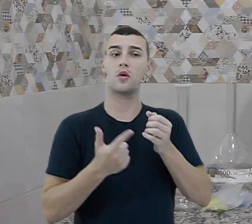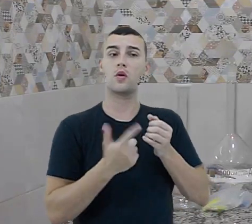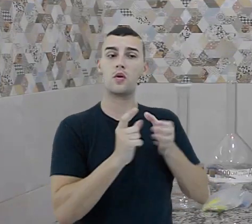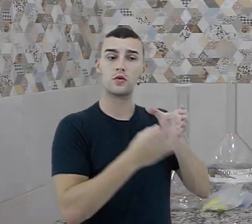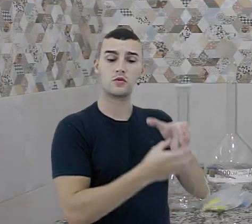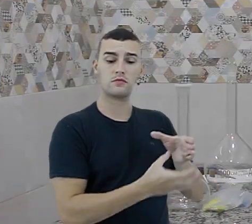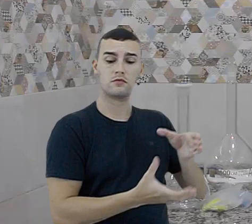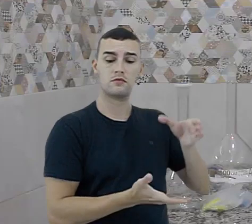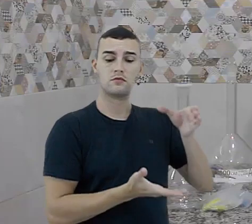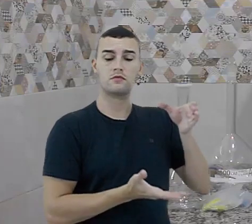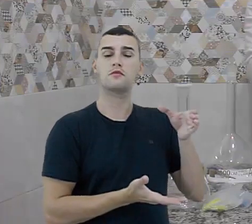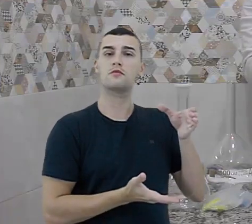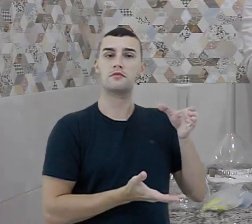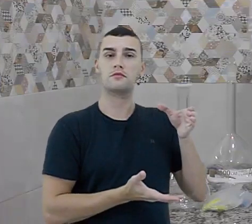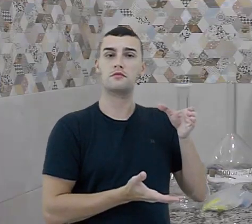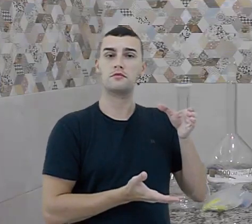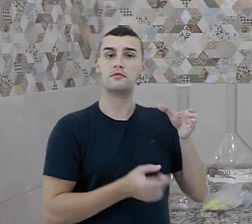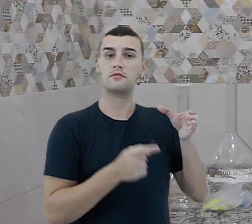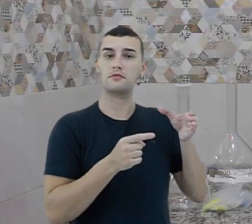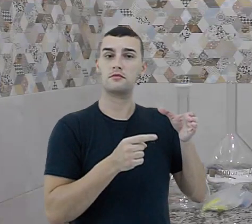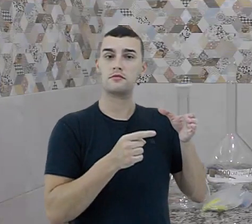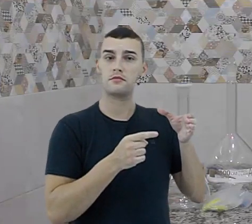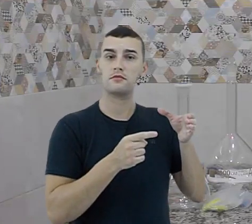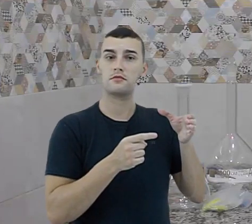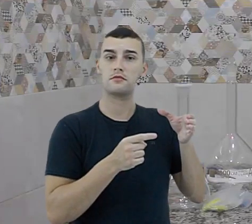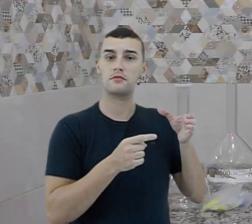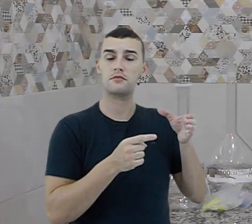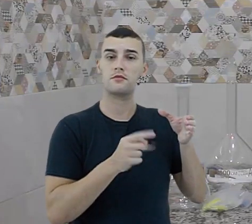exemplo, nesse